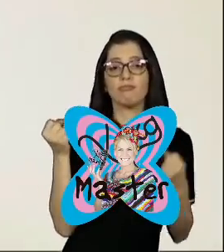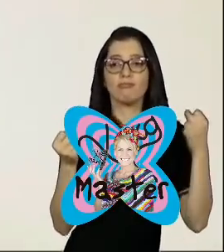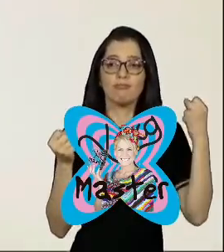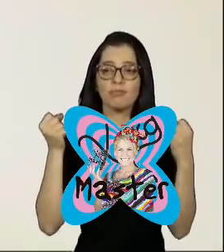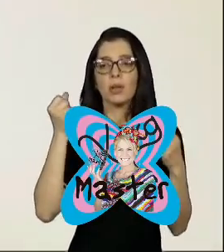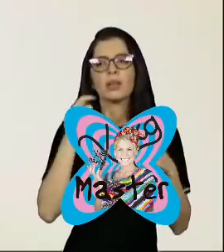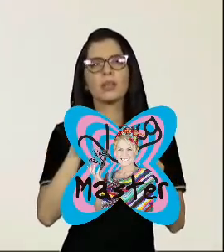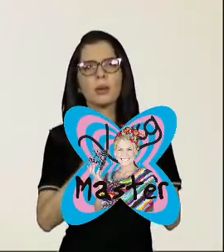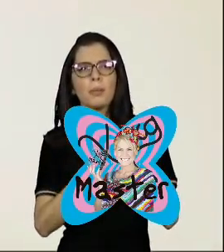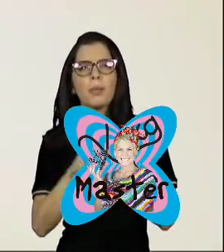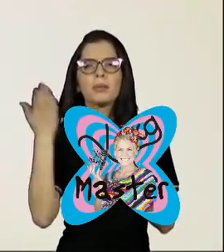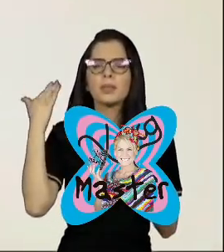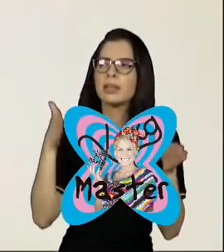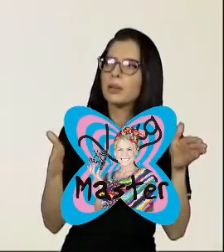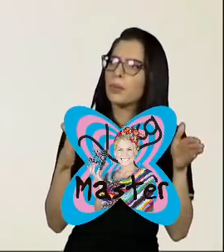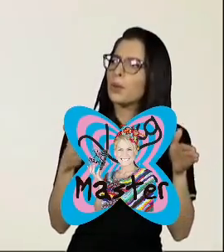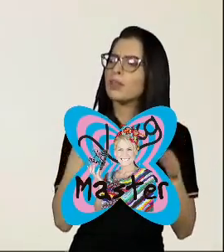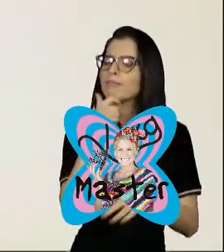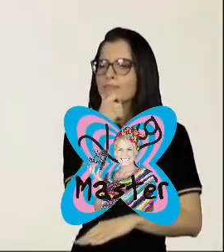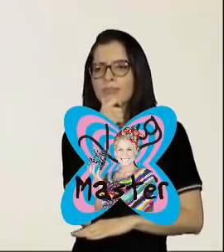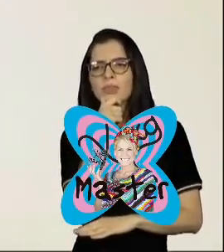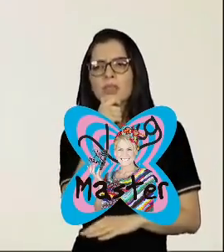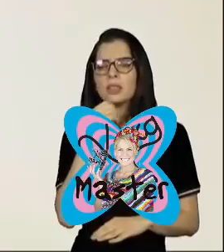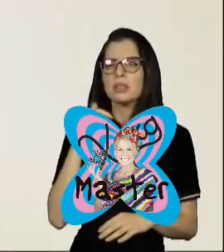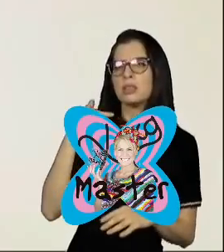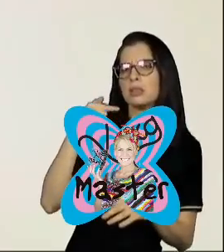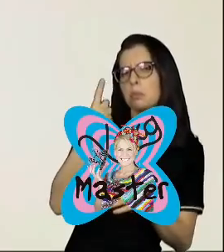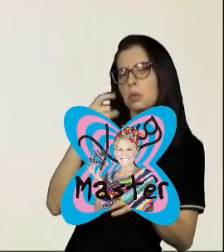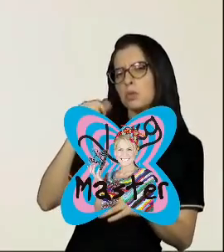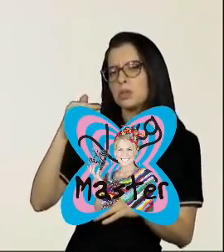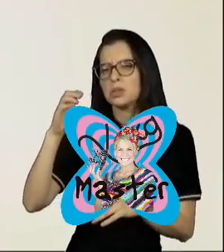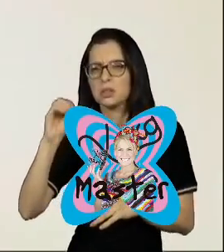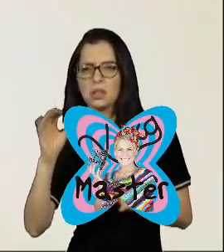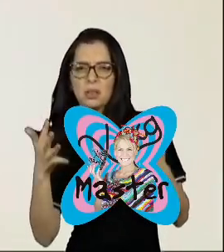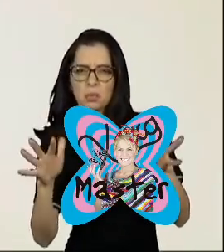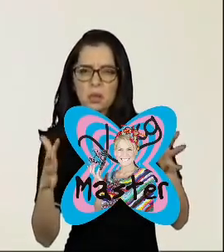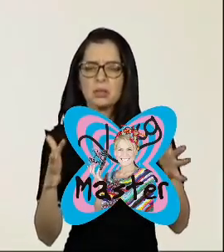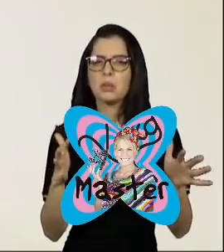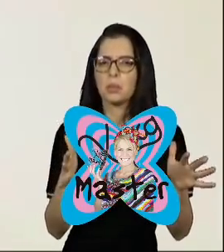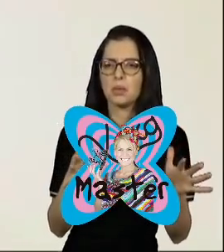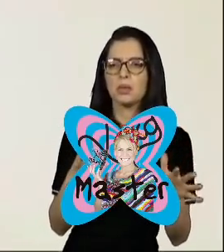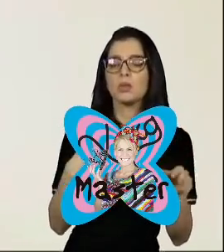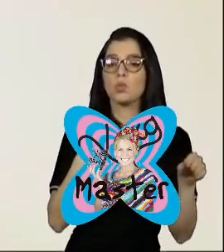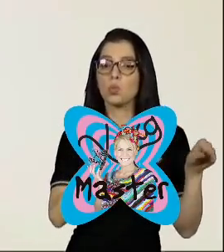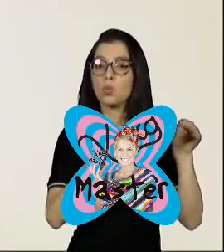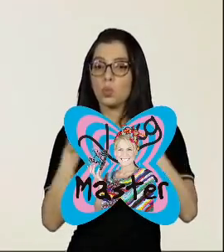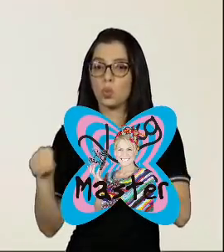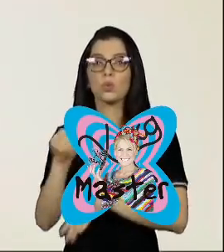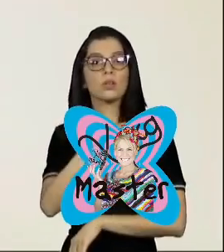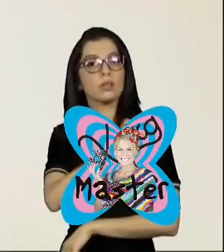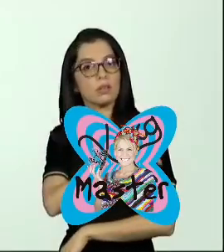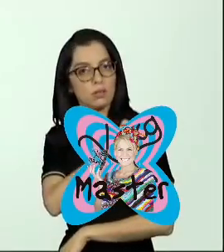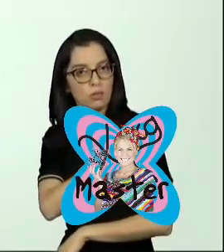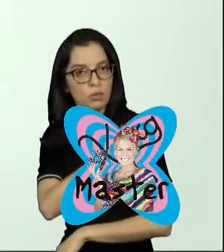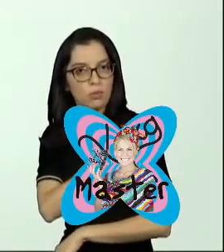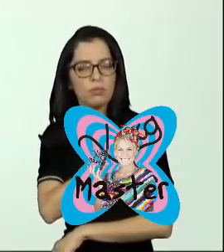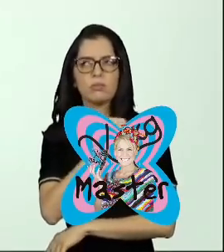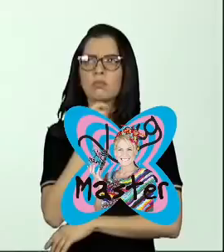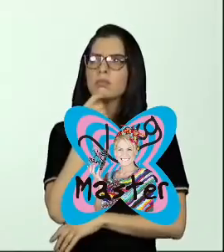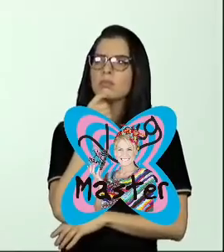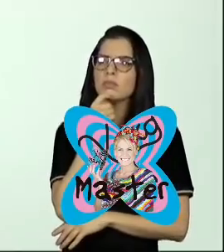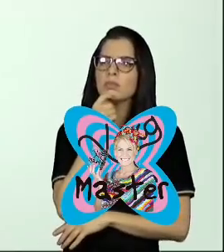naquela época né nos anos 70 quando eu vim de 70 para o Rio de Janeiro né